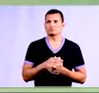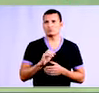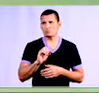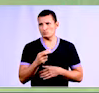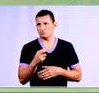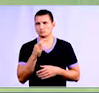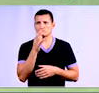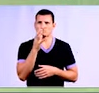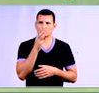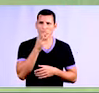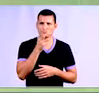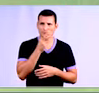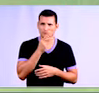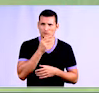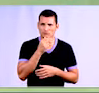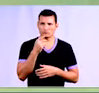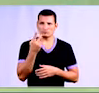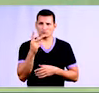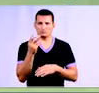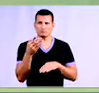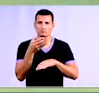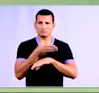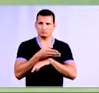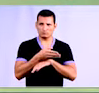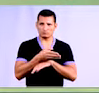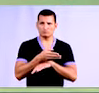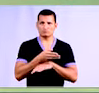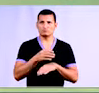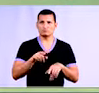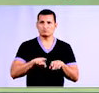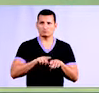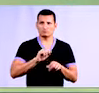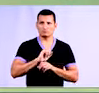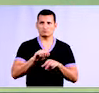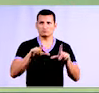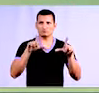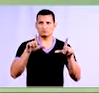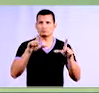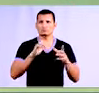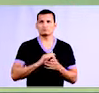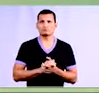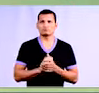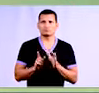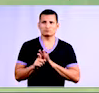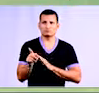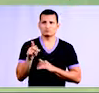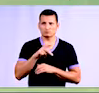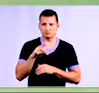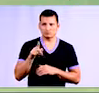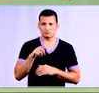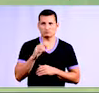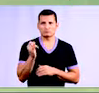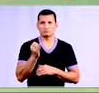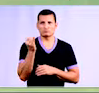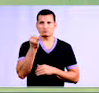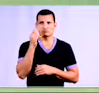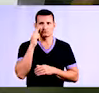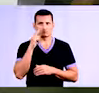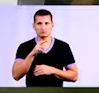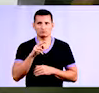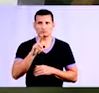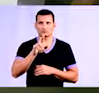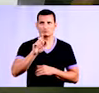uma morosidade para o seu acesso e execução. Professor, é bem importante observar essa unidade